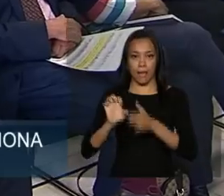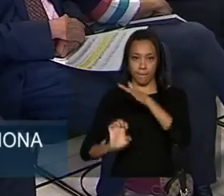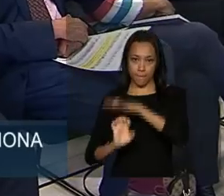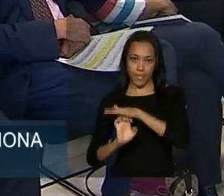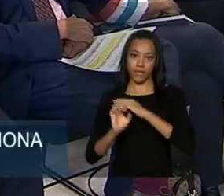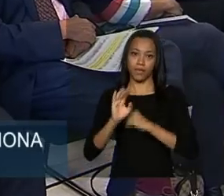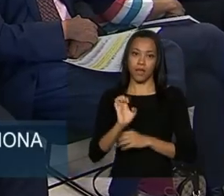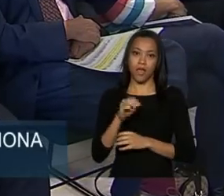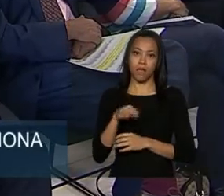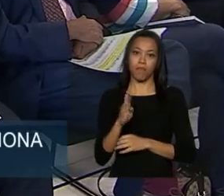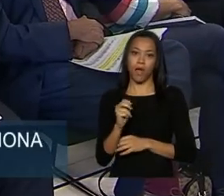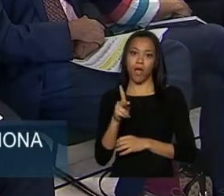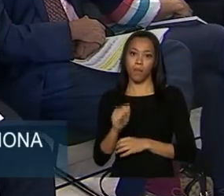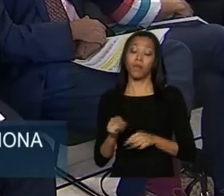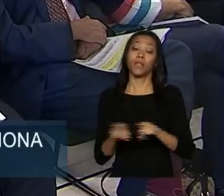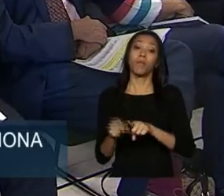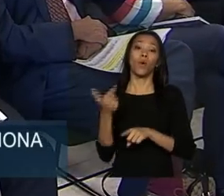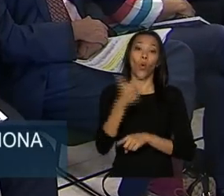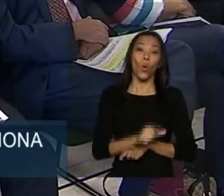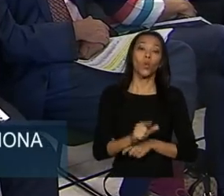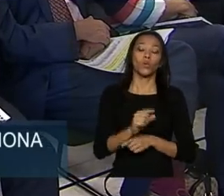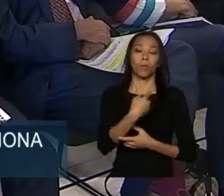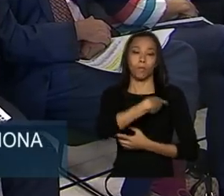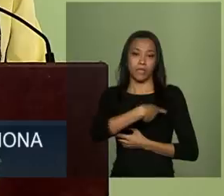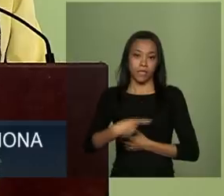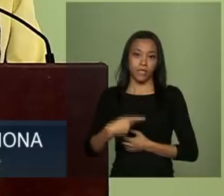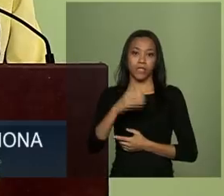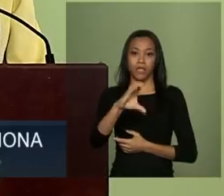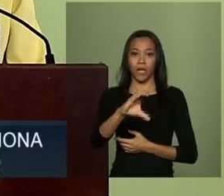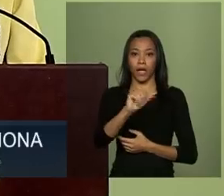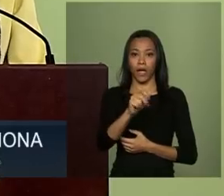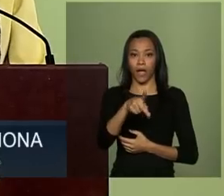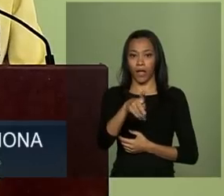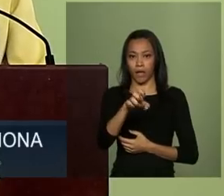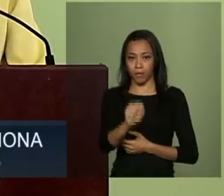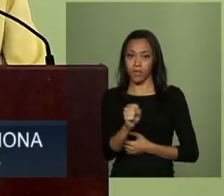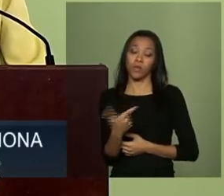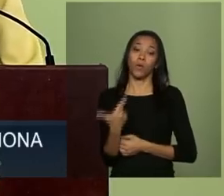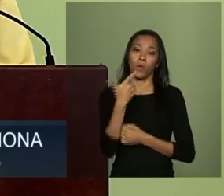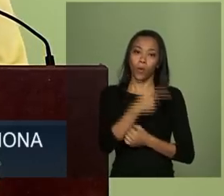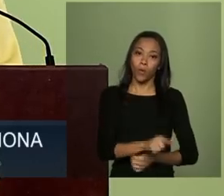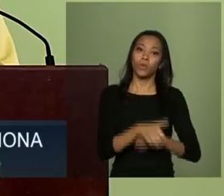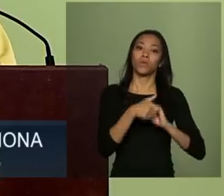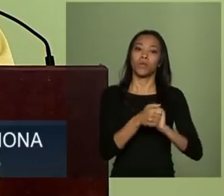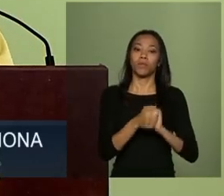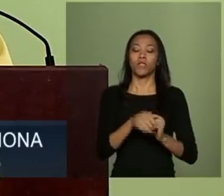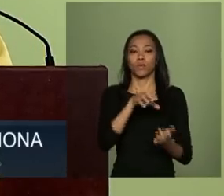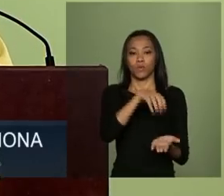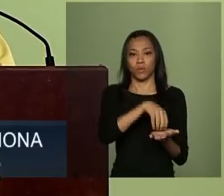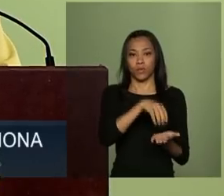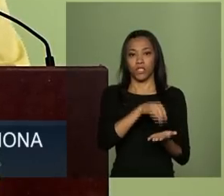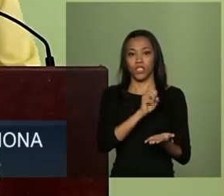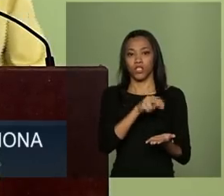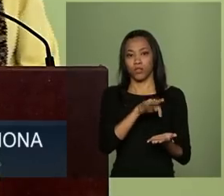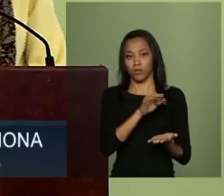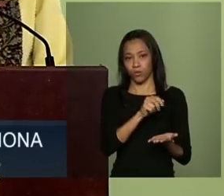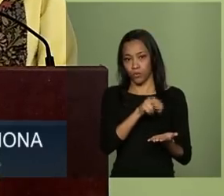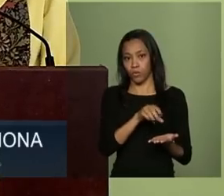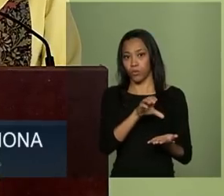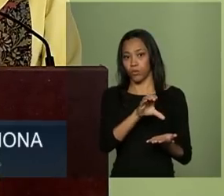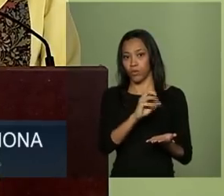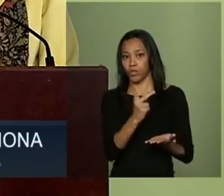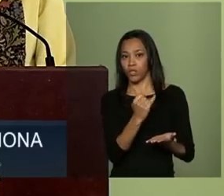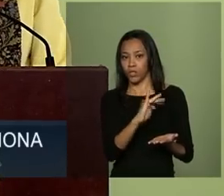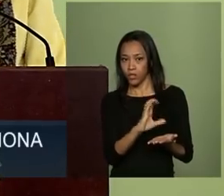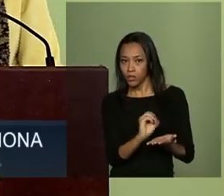Nove, presidente da CAPES. O Cláudio Maretti, do Instituto Chico Mendes. E também cumprimento os